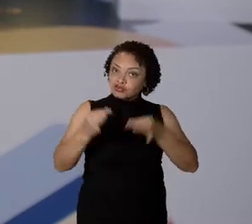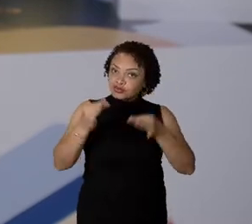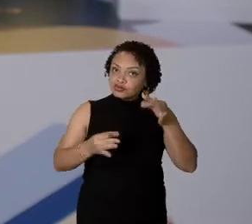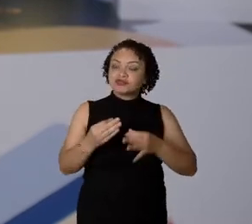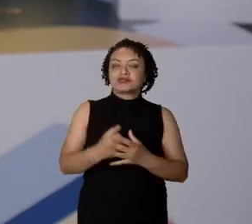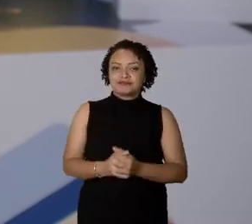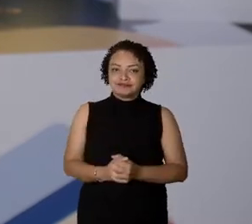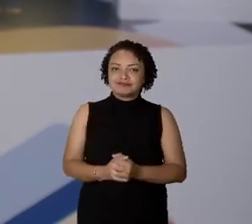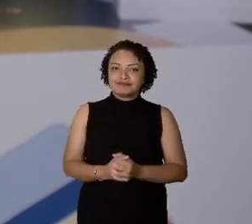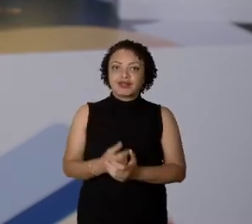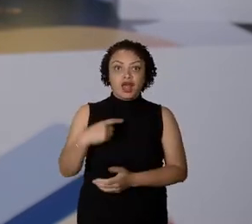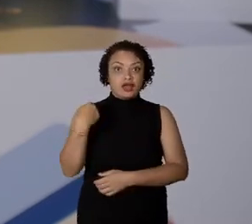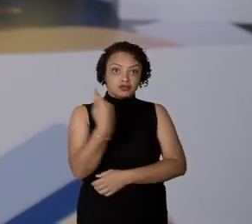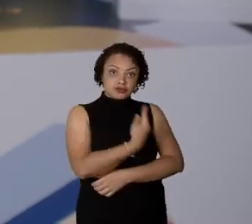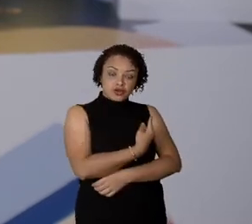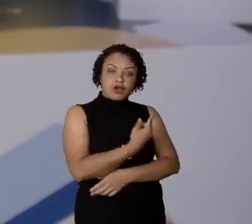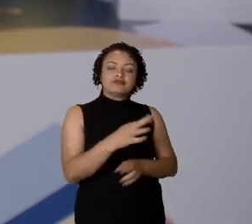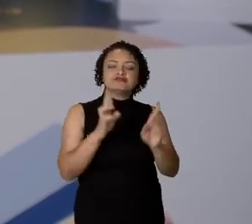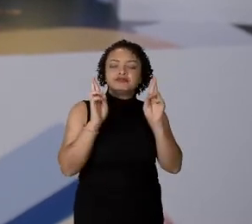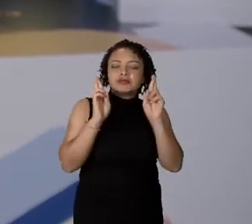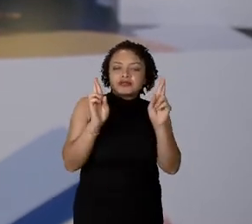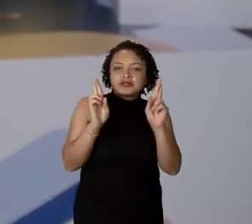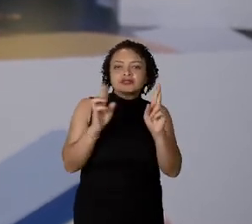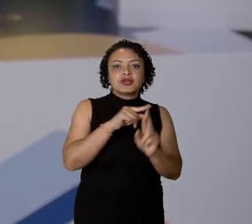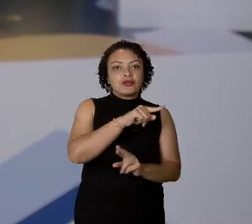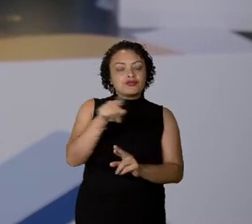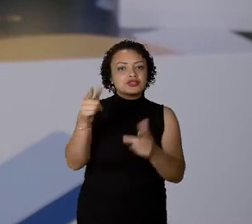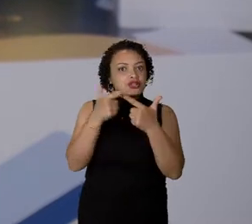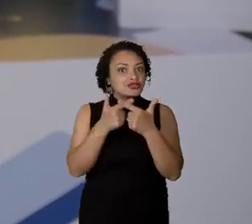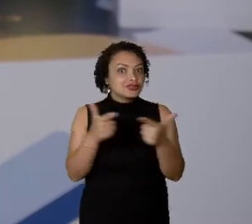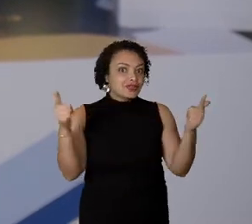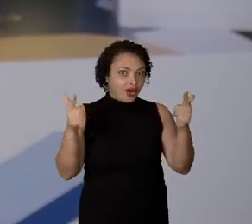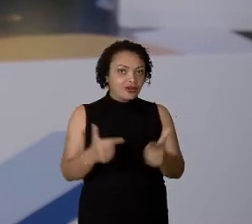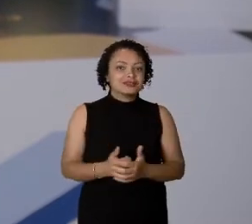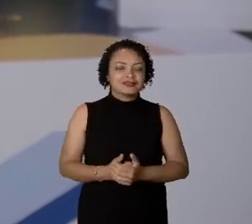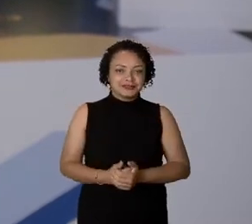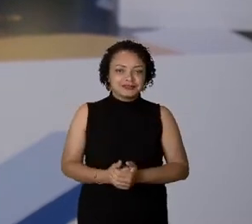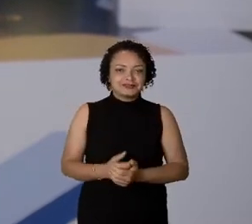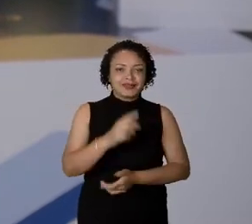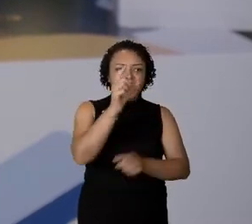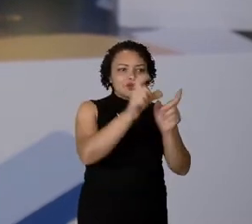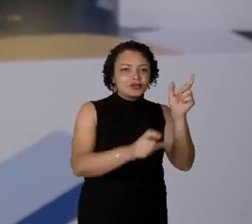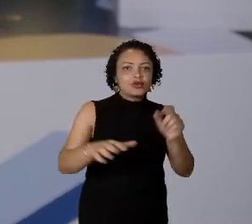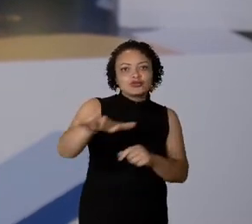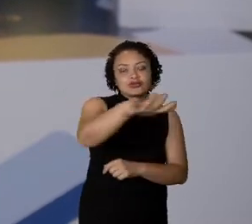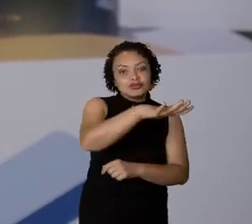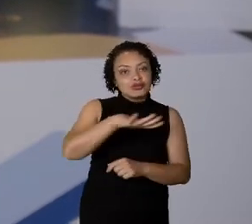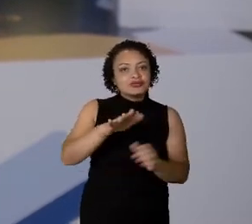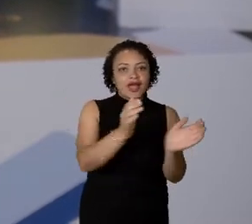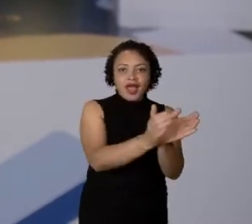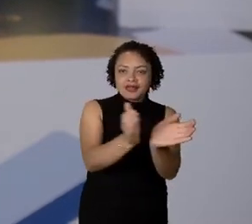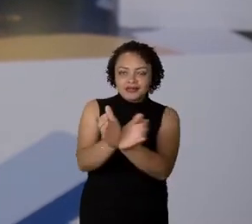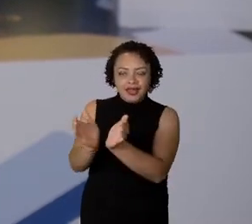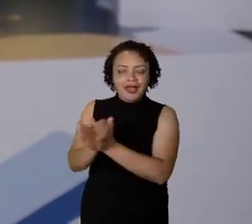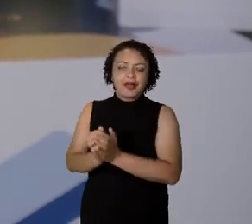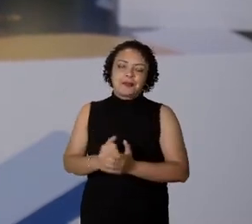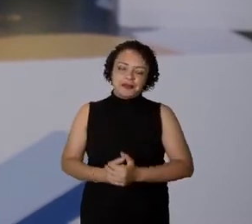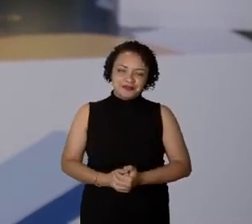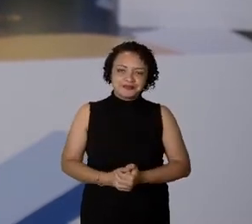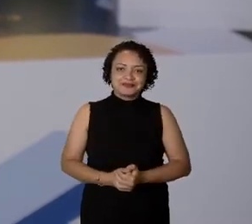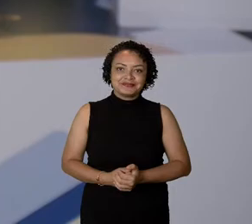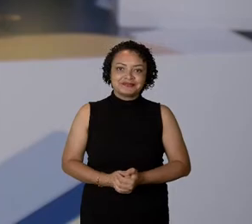Nós, o CEMPEC, desejamos muita sorte a todos os finalistas dessa edição.